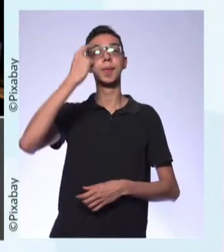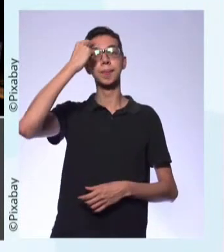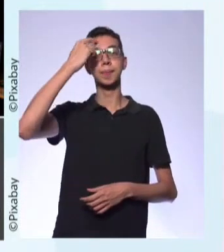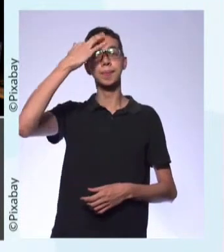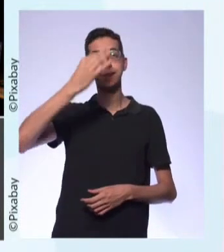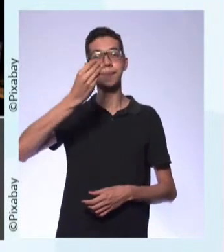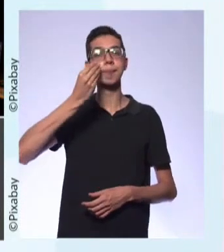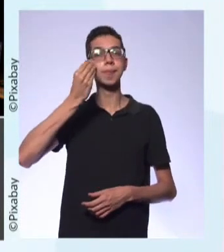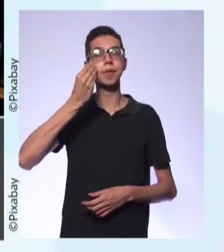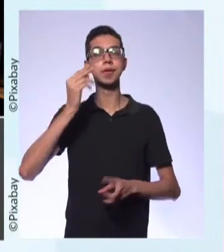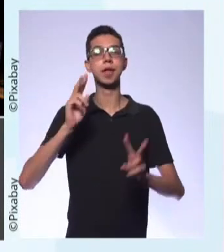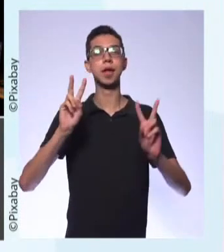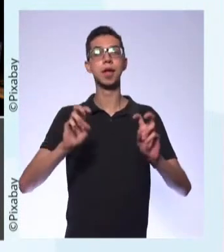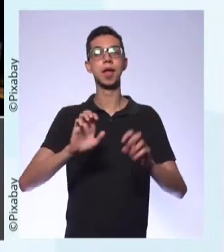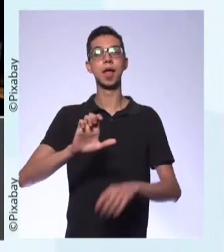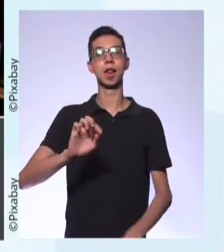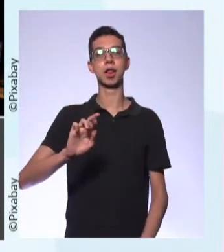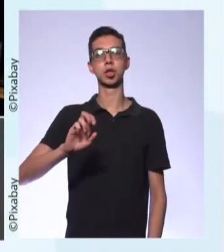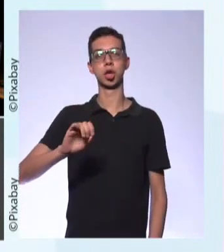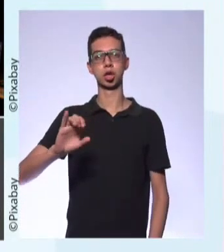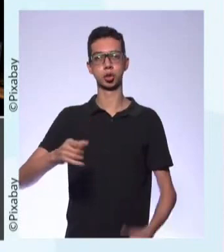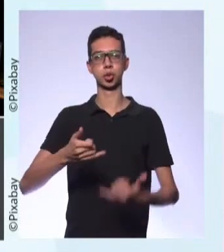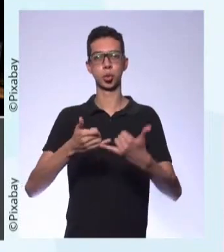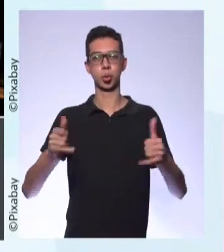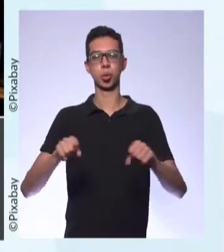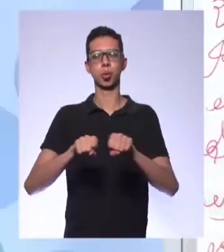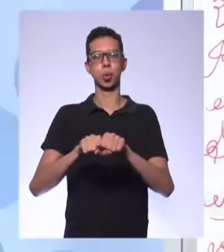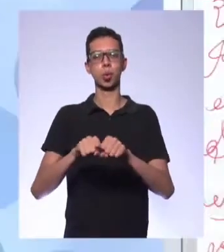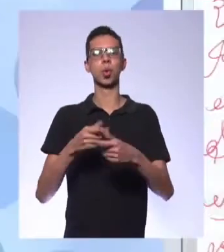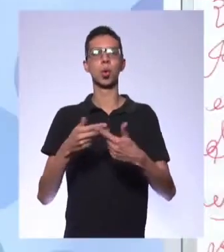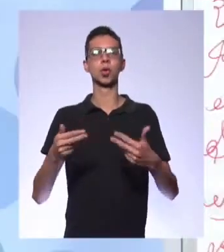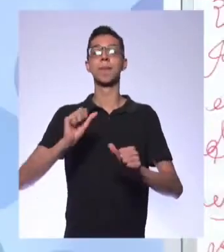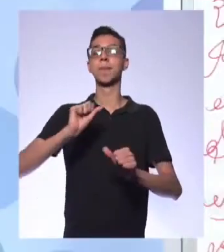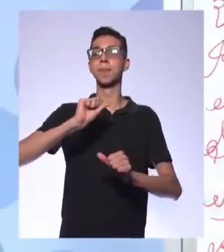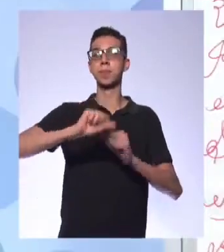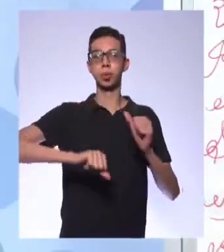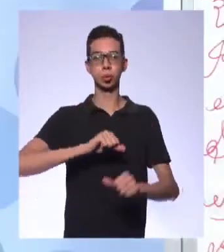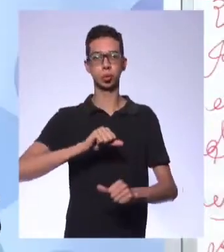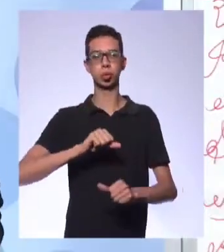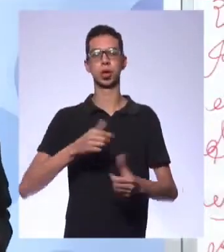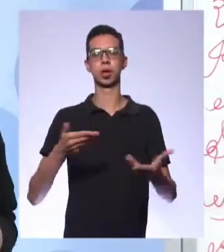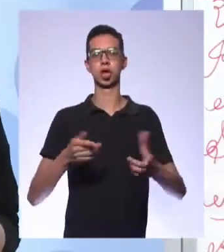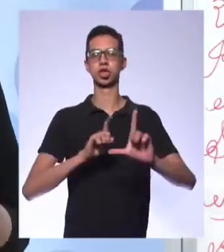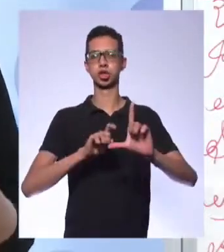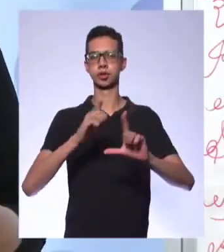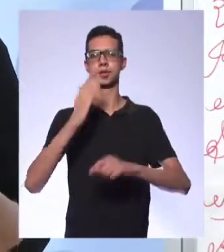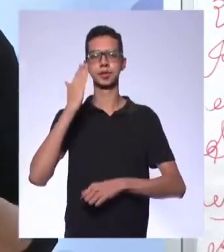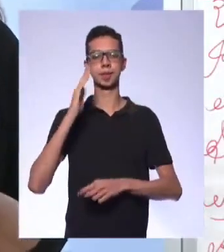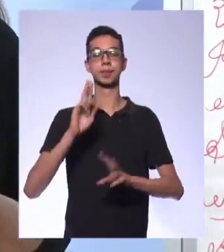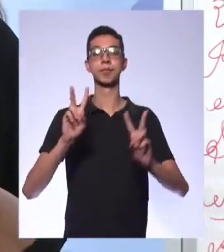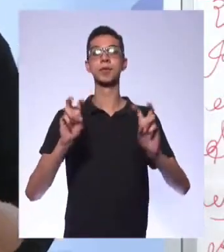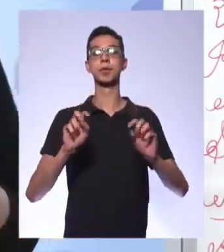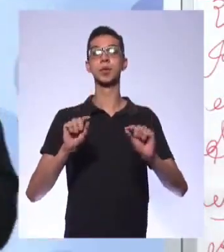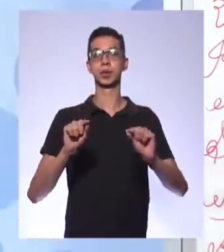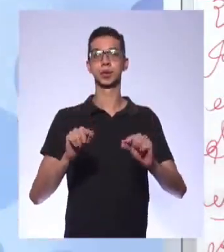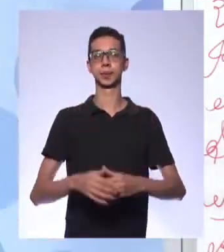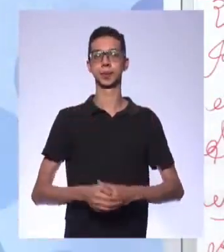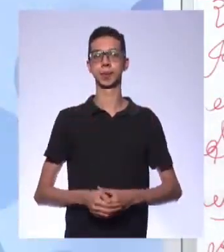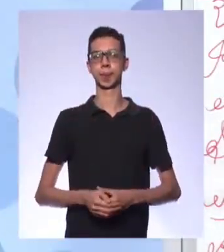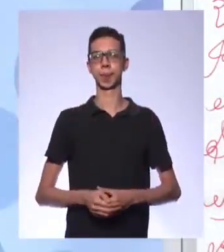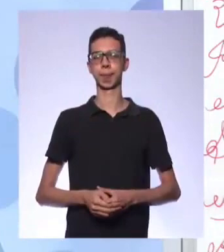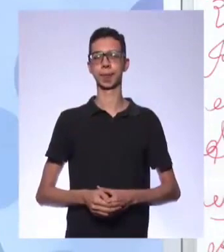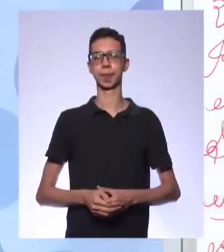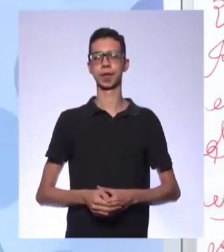meio digital. O compact disc ou CD, a gente sabe que ele é uma mídia digital, certo?